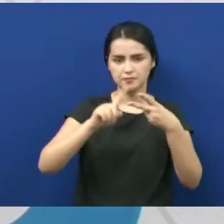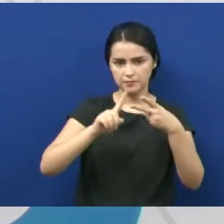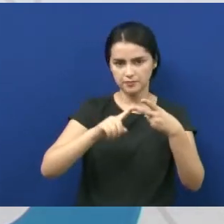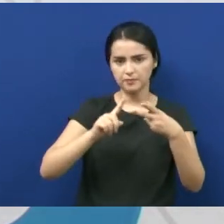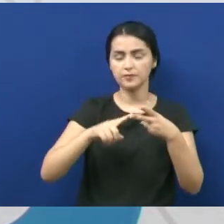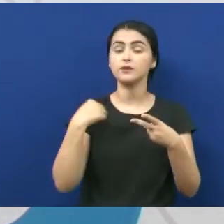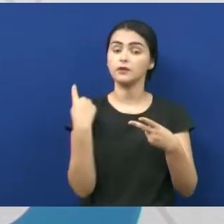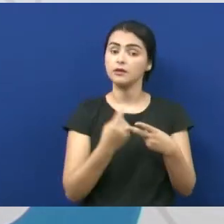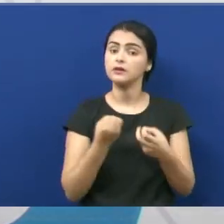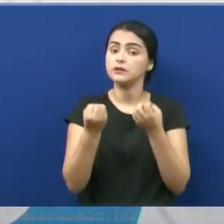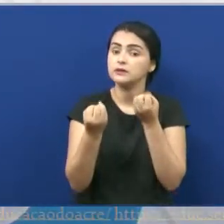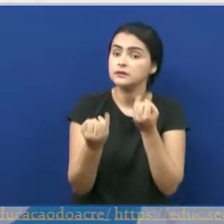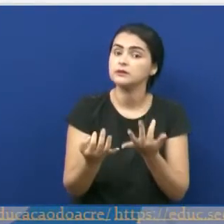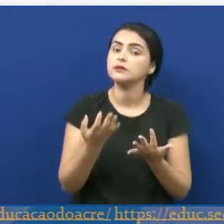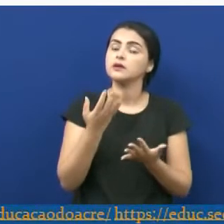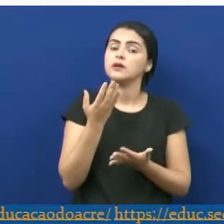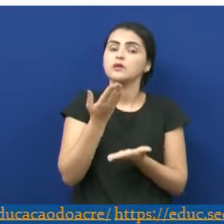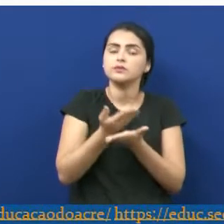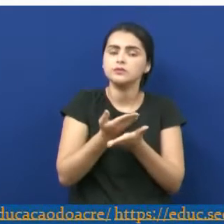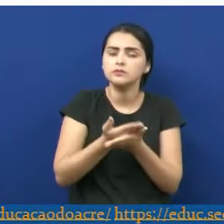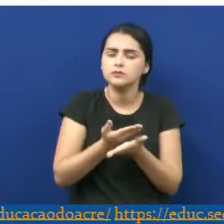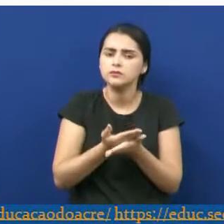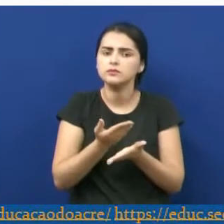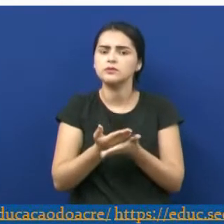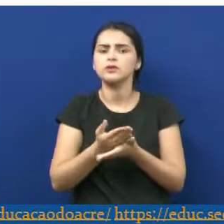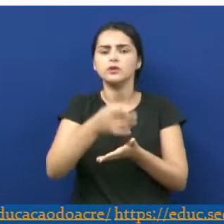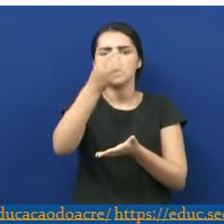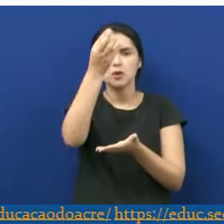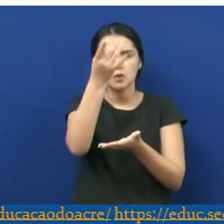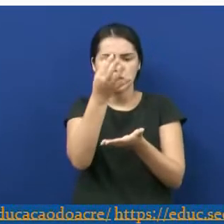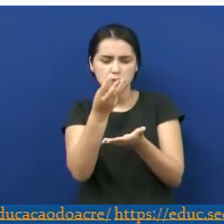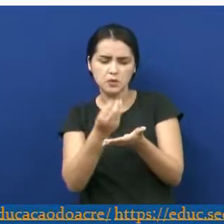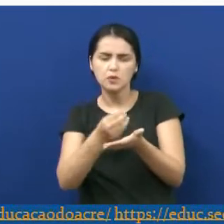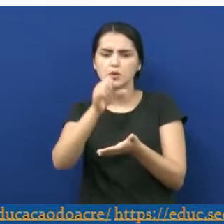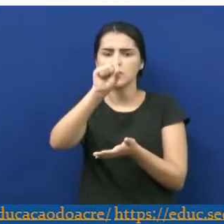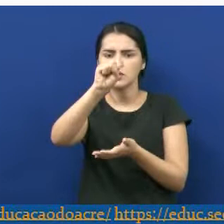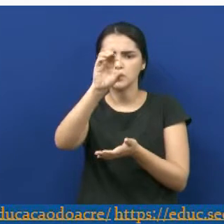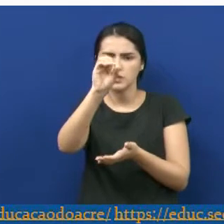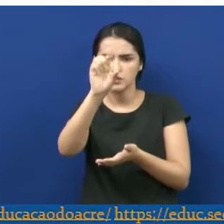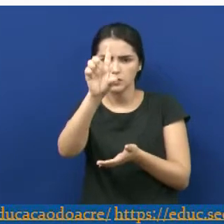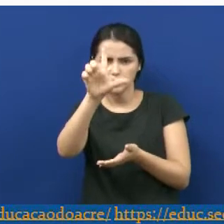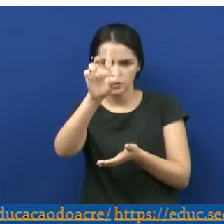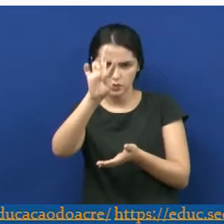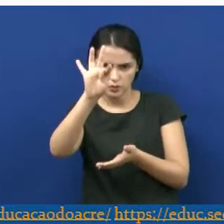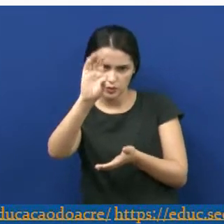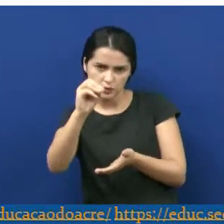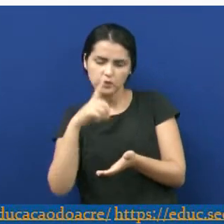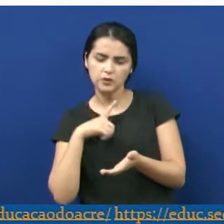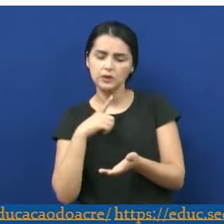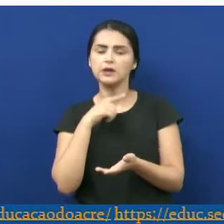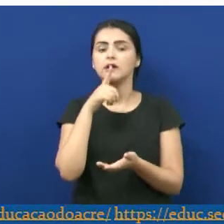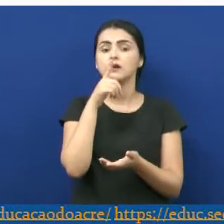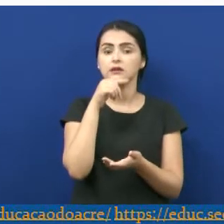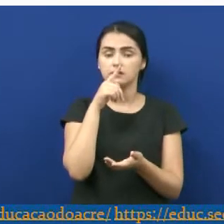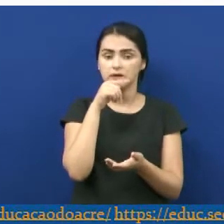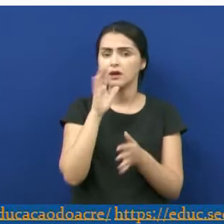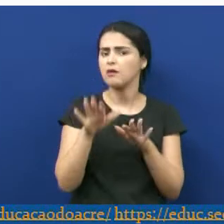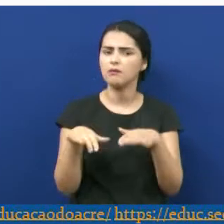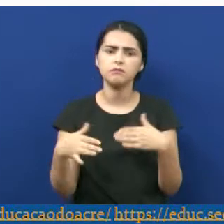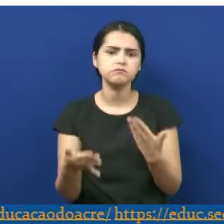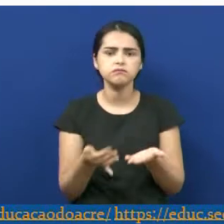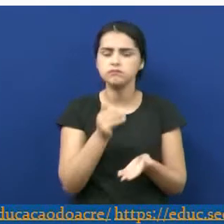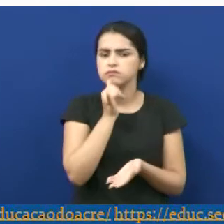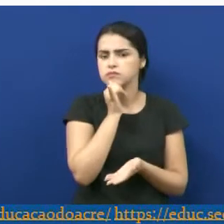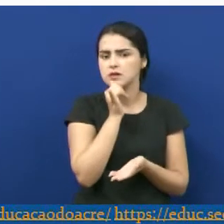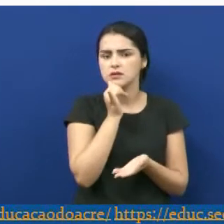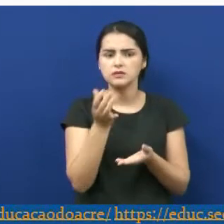caso, nós vamos falar quanto à natureza do soluto dissolvido. Ou seja, eu tenho a água como sendo o meu solvente. Que tipo de soluto que eu